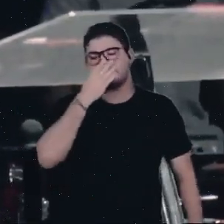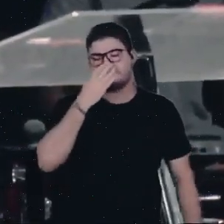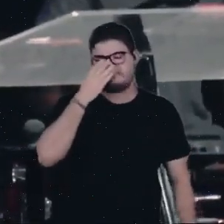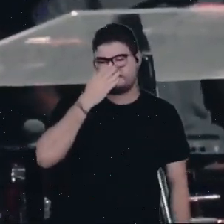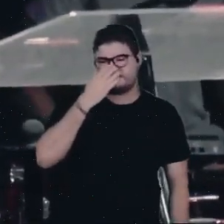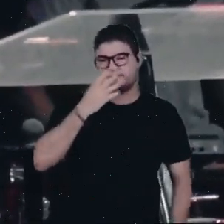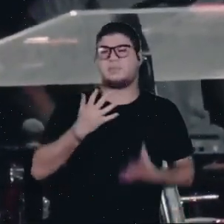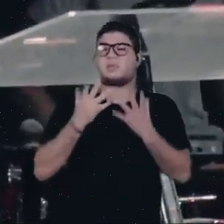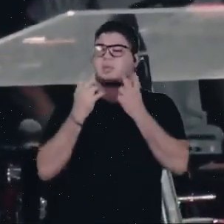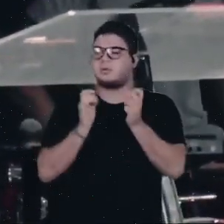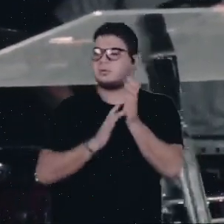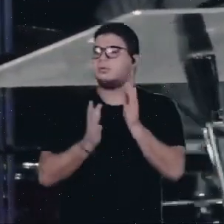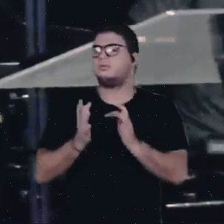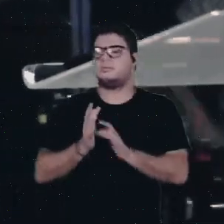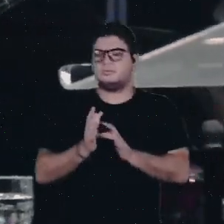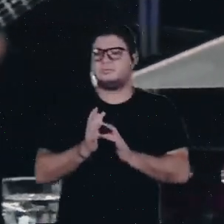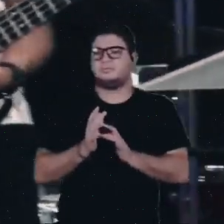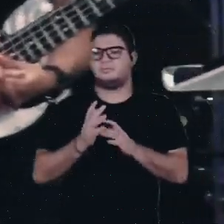Aceitou,